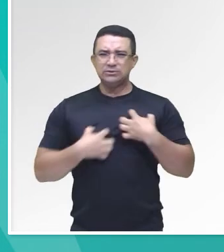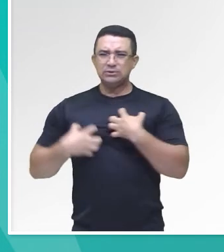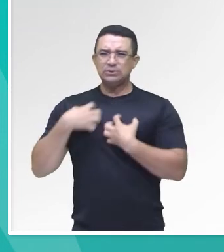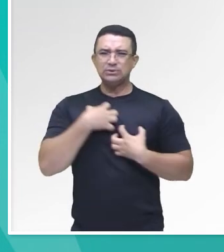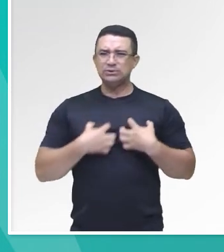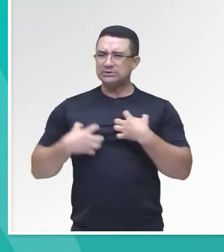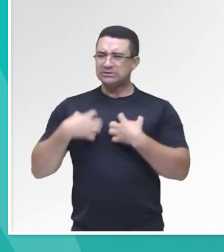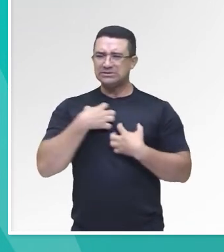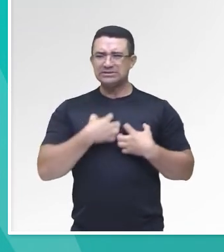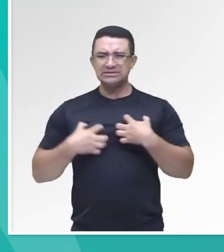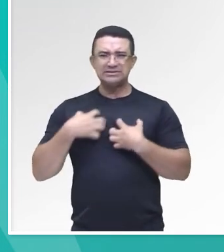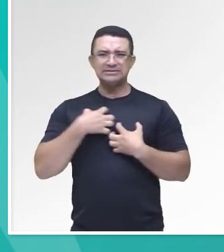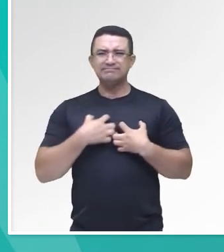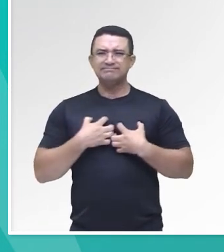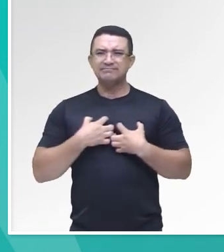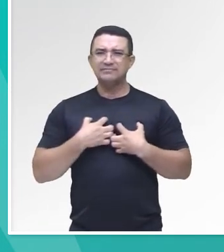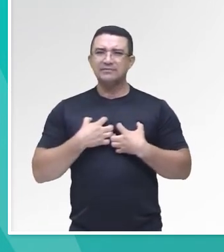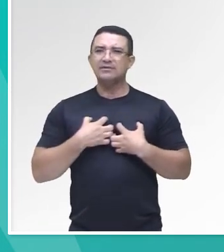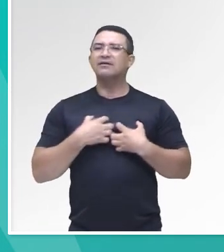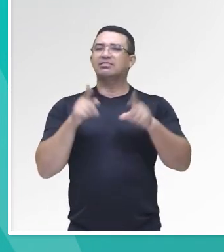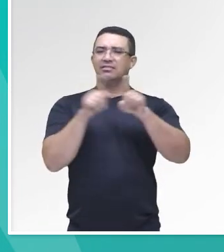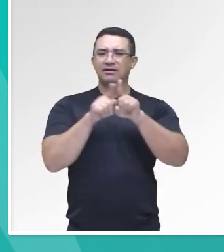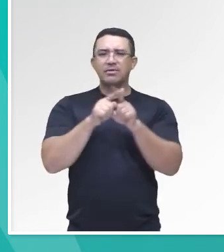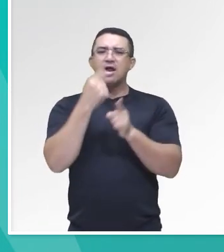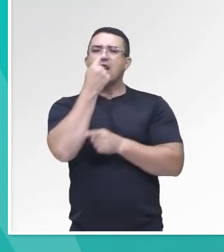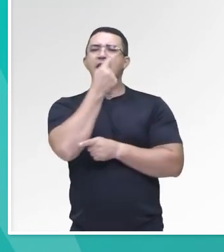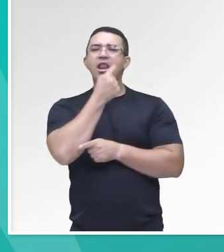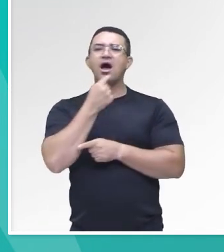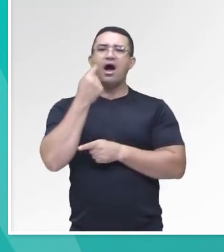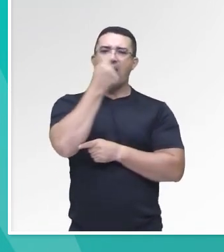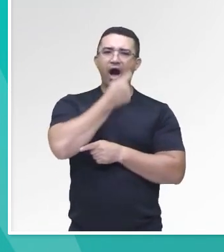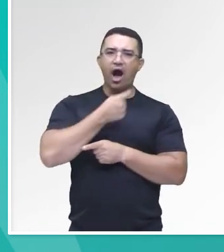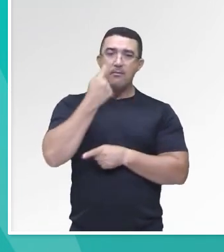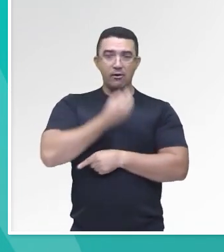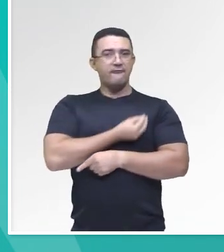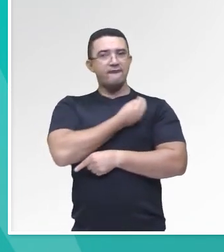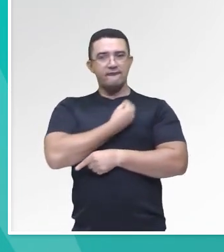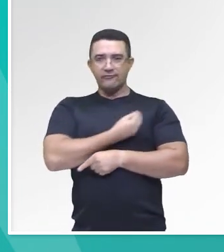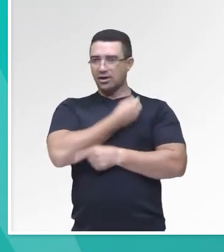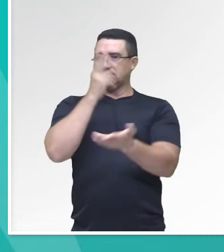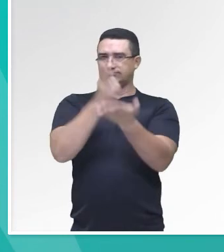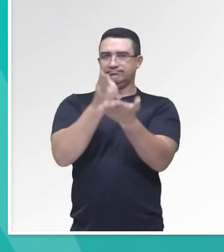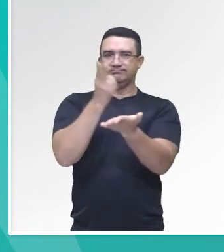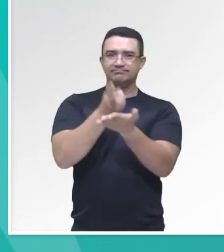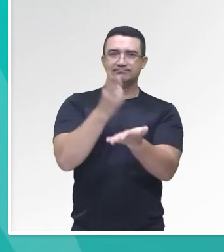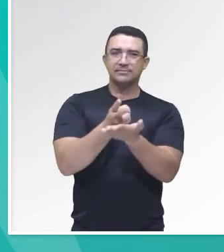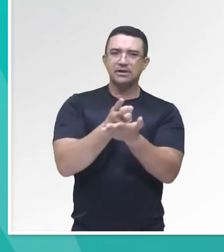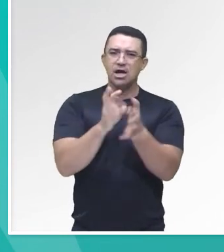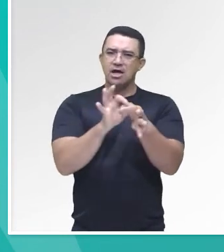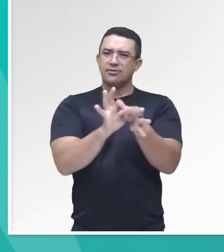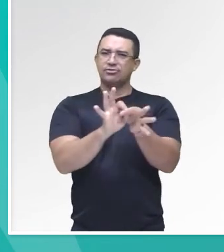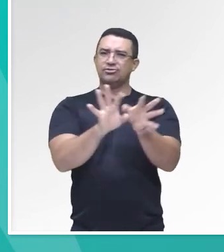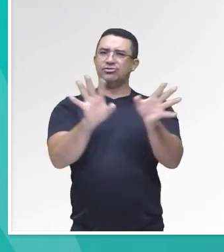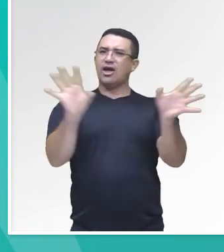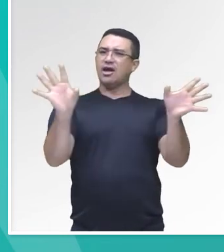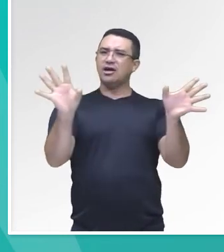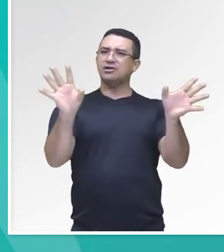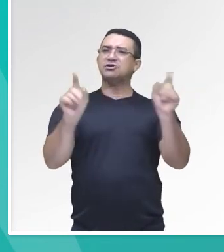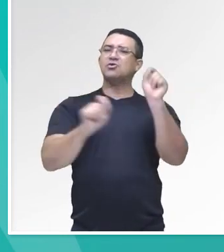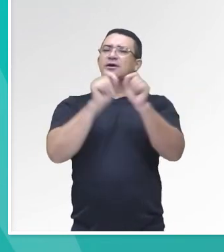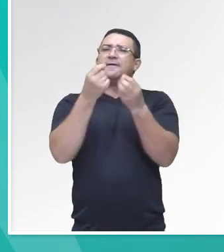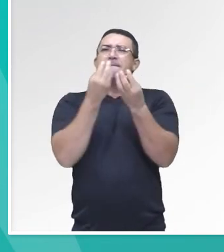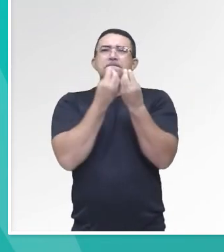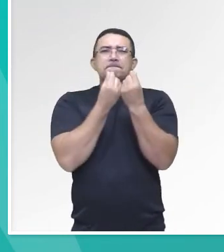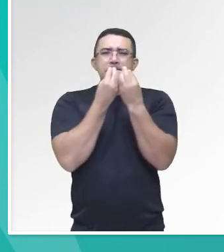angústia rouca, assim dos lábios a vida corre, deixando um acre sabor na